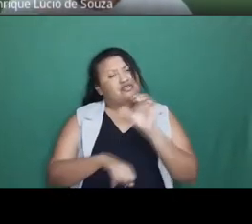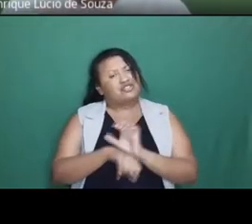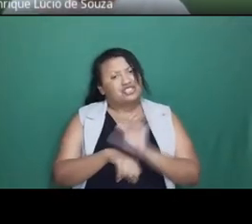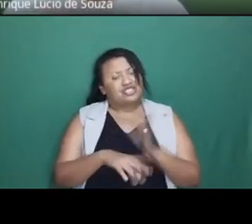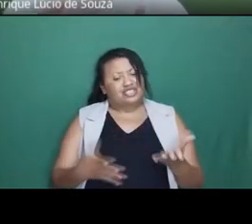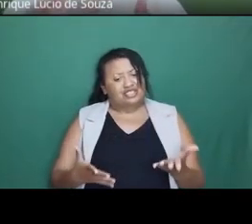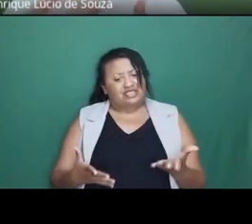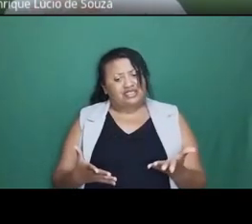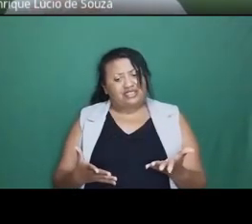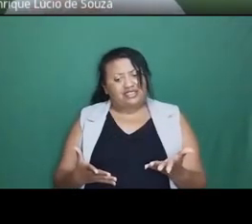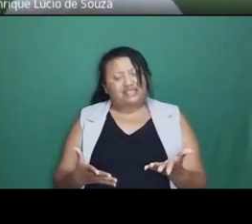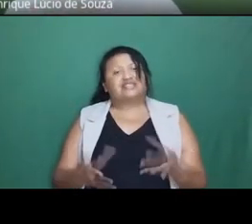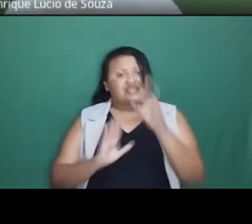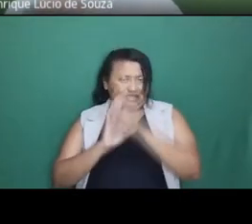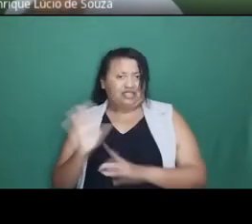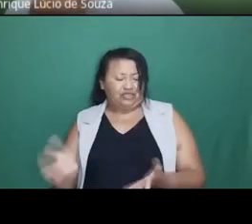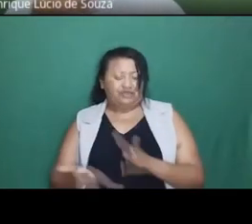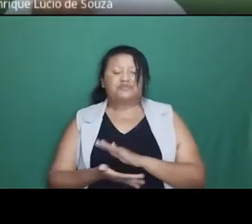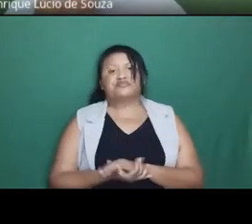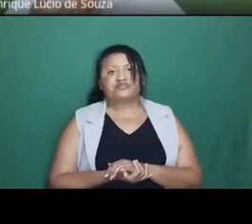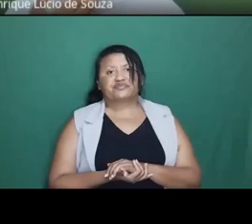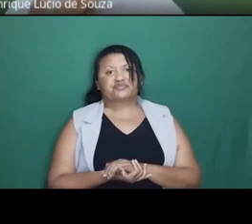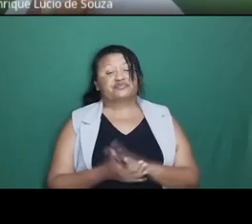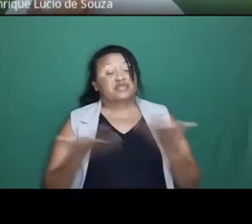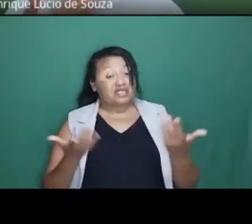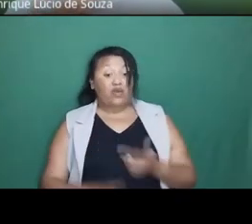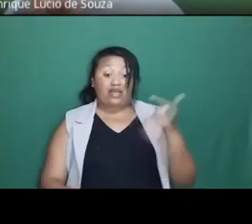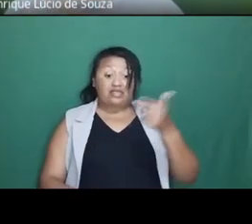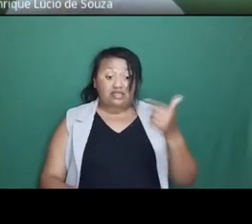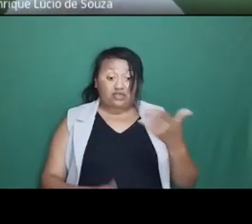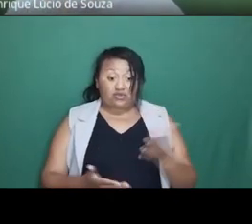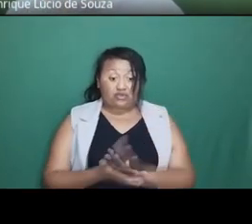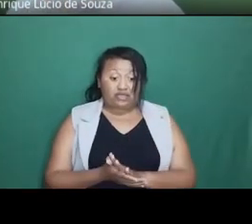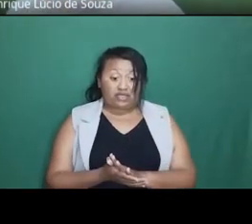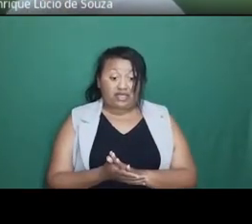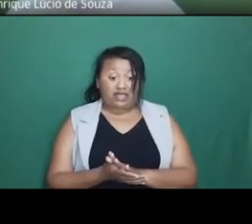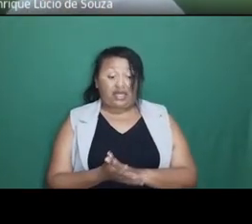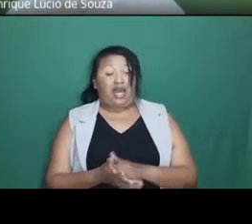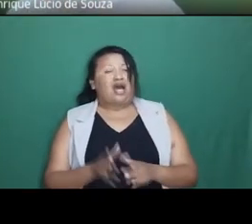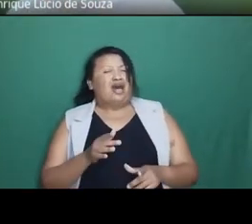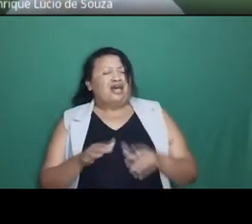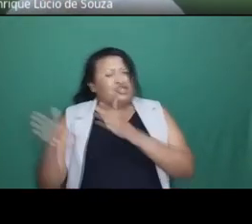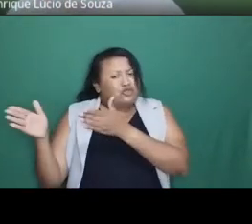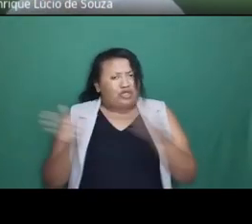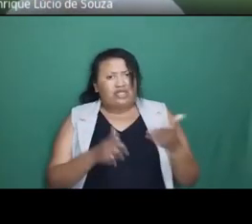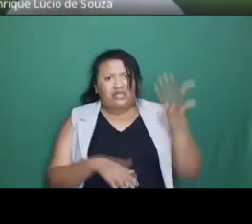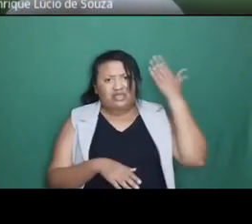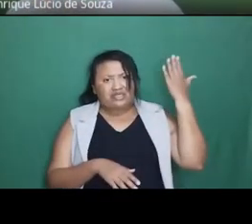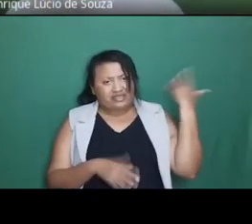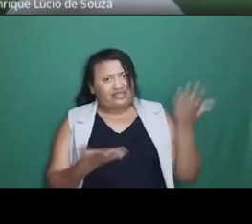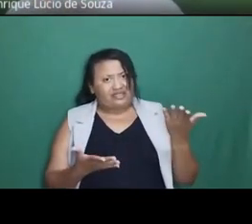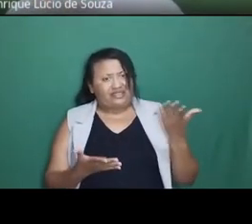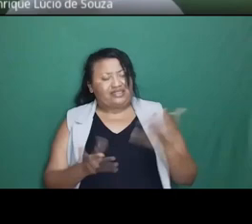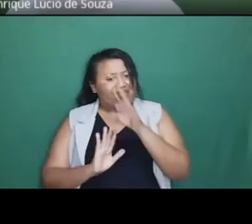de direitos no estado de direitos a segunda sentença durante o regime os cidadãos eram